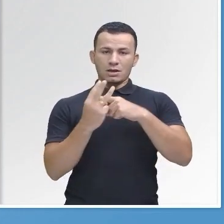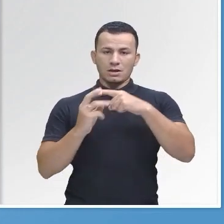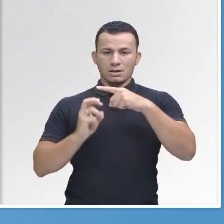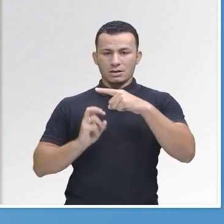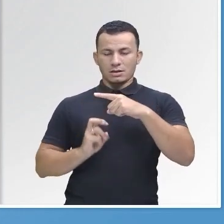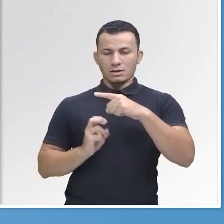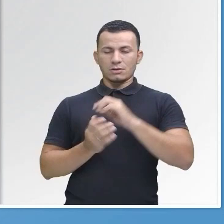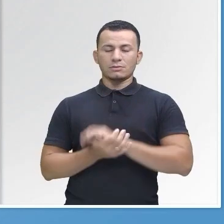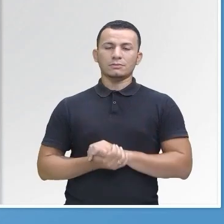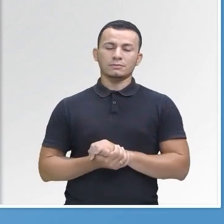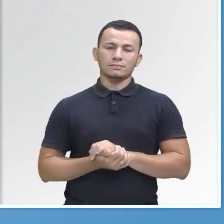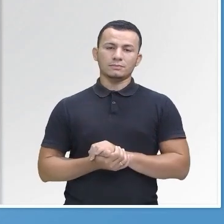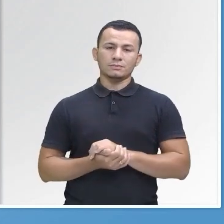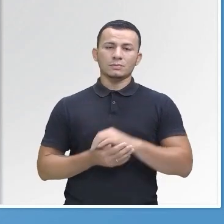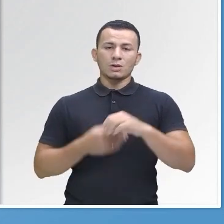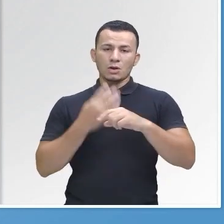3/5.